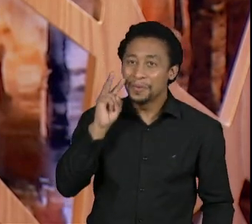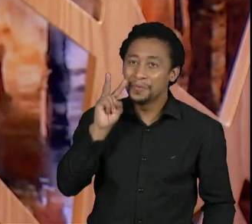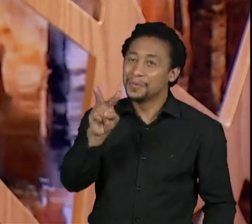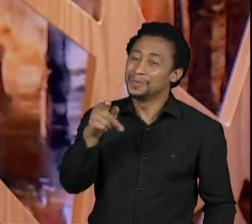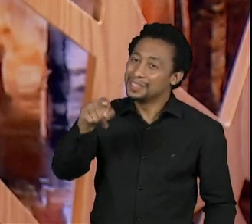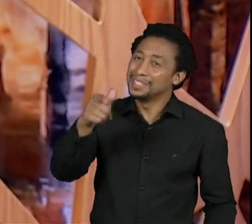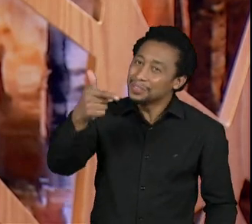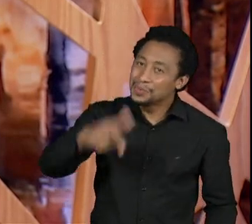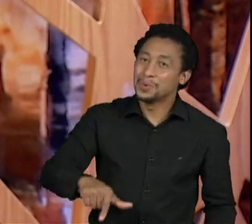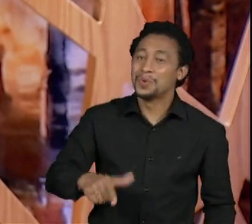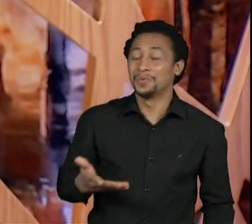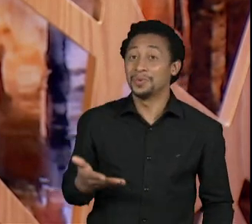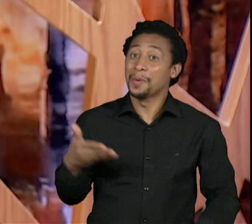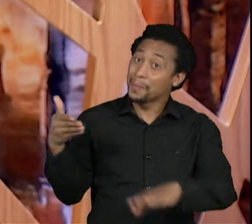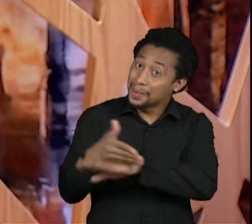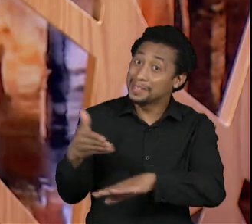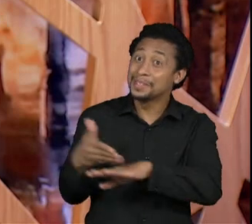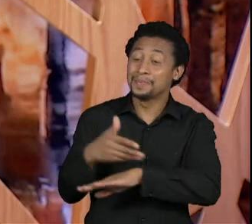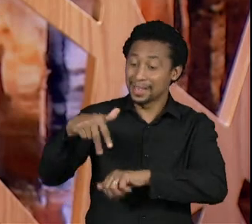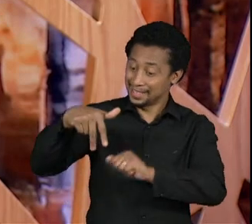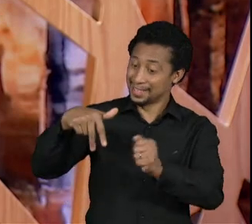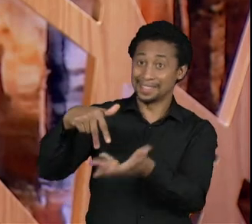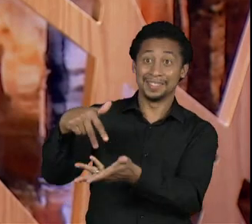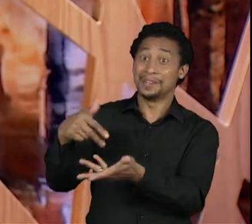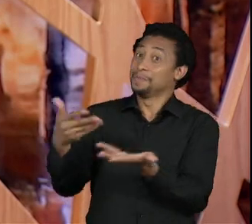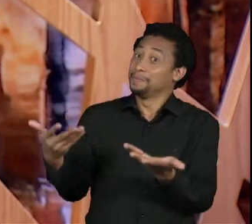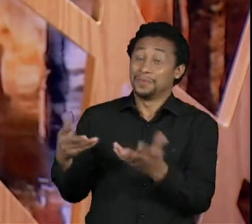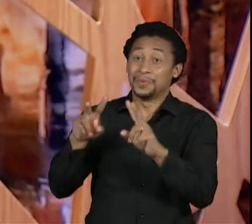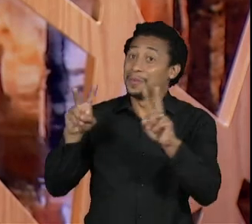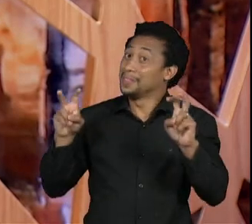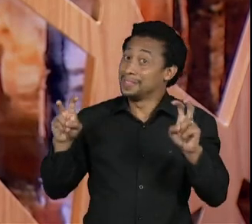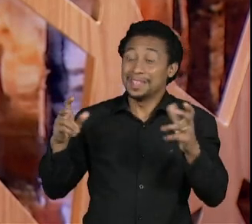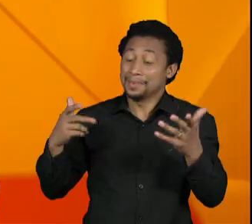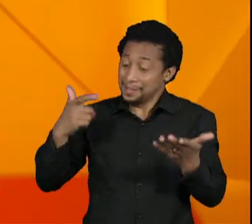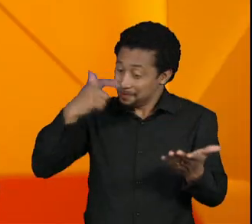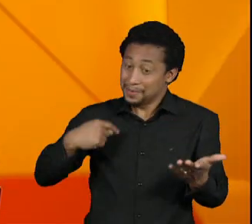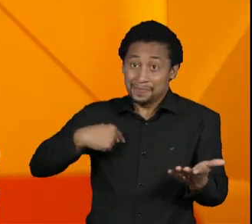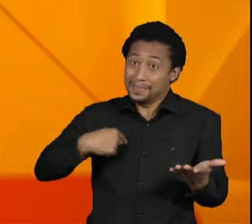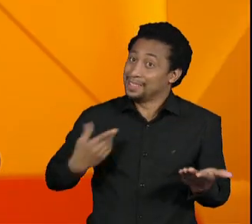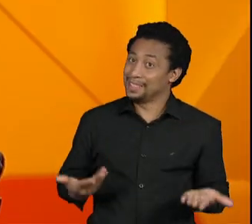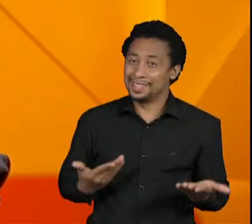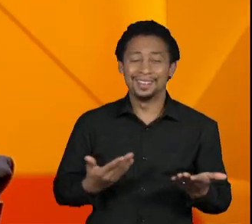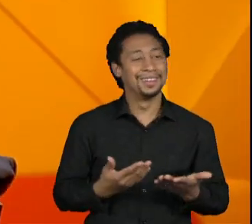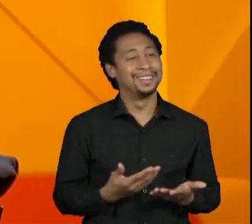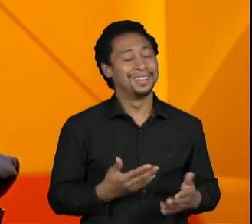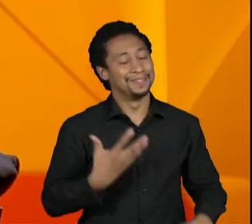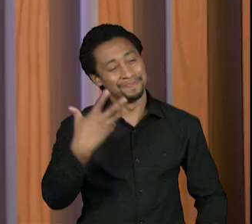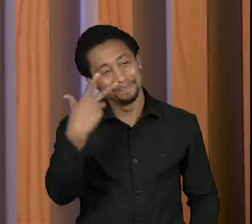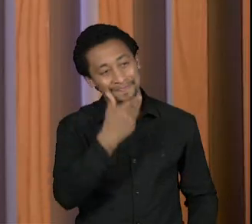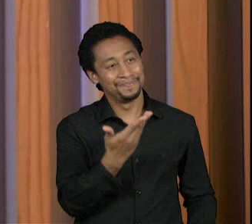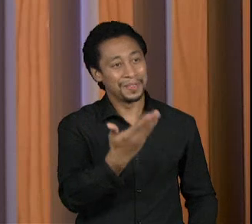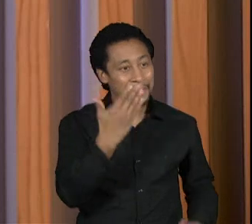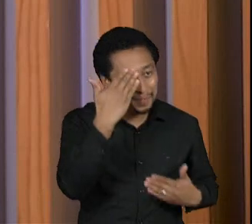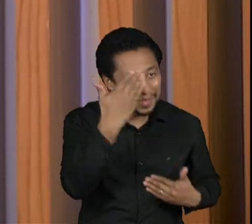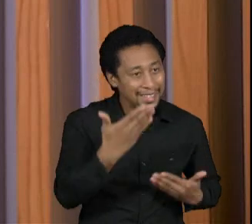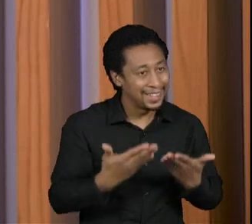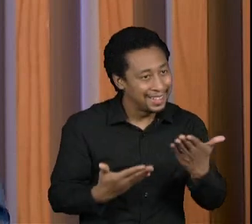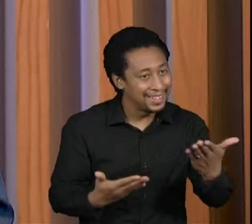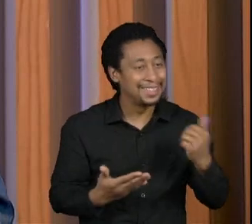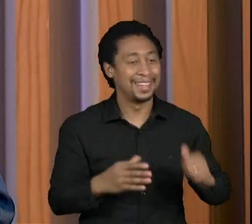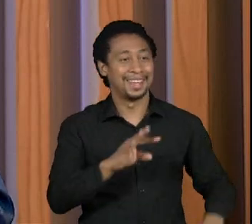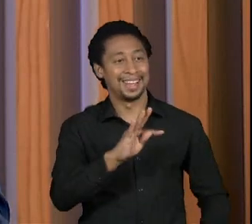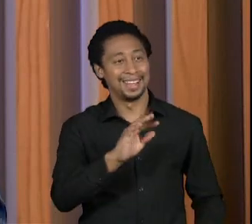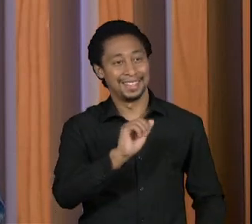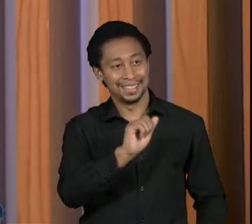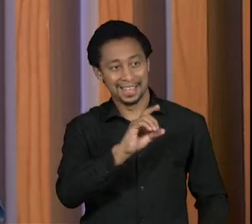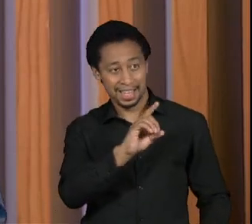estar aqui, poder participar num programa desse que fala de mim. Que beleza! Obrigada, Tadeu. Eu que agradeço, Cris, a você,